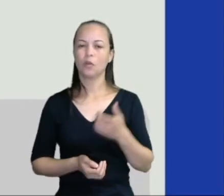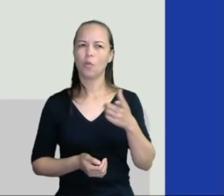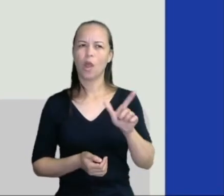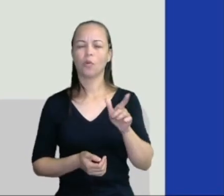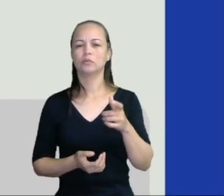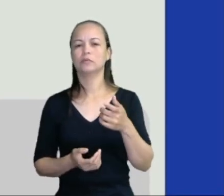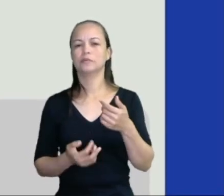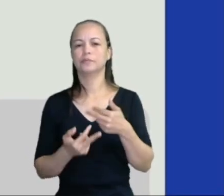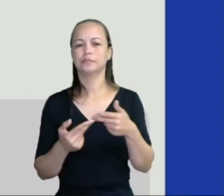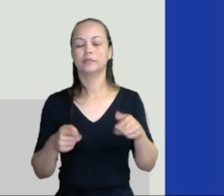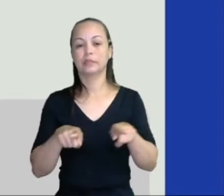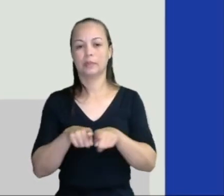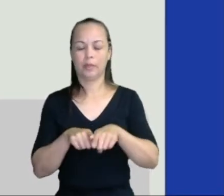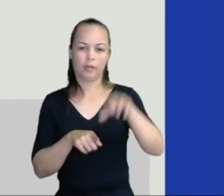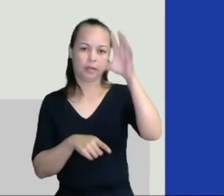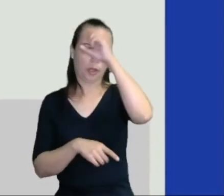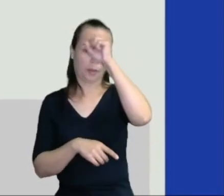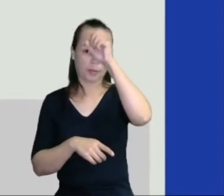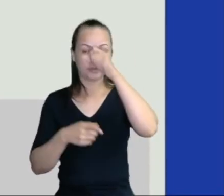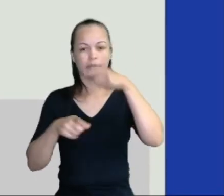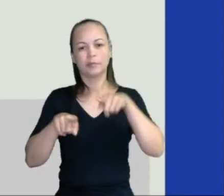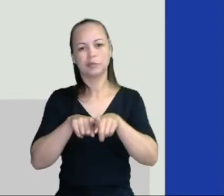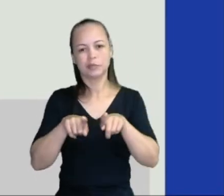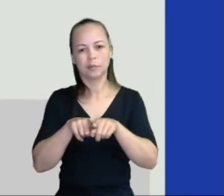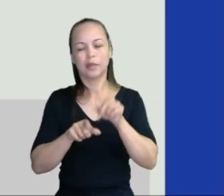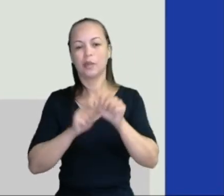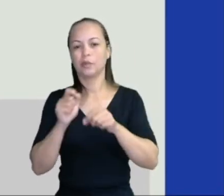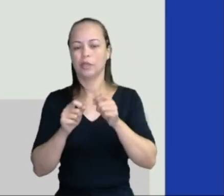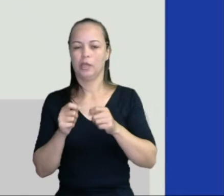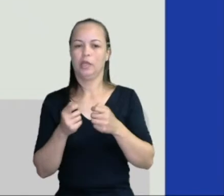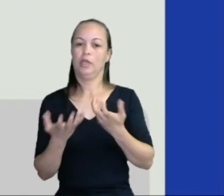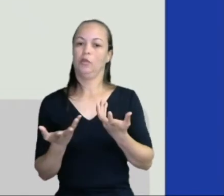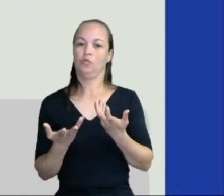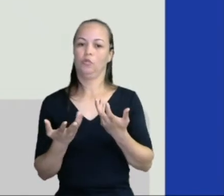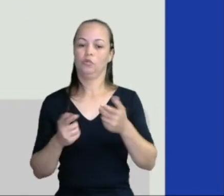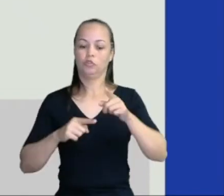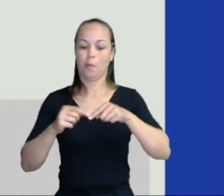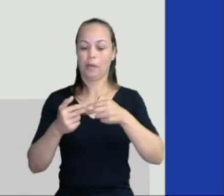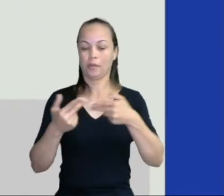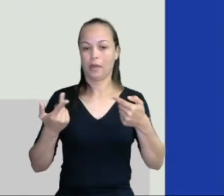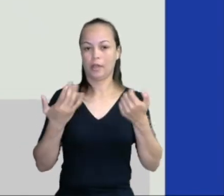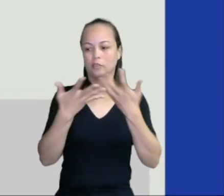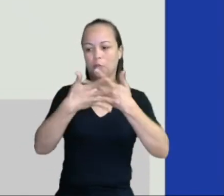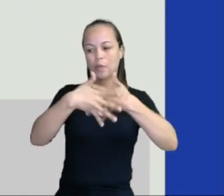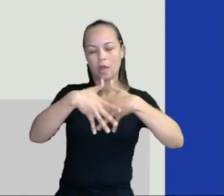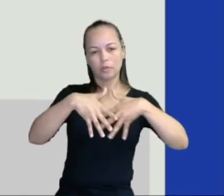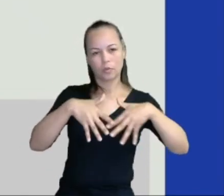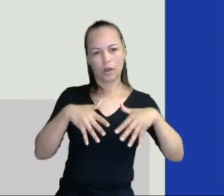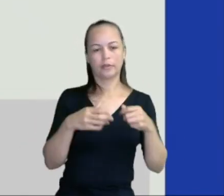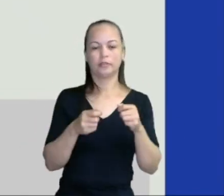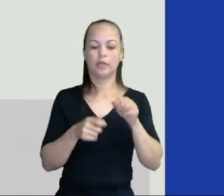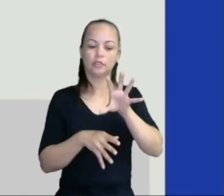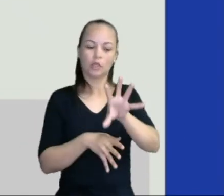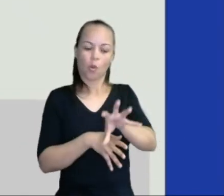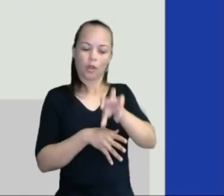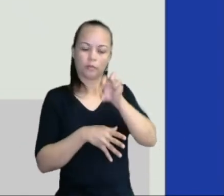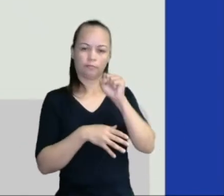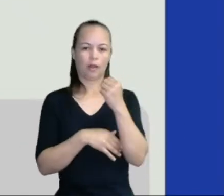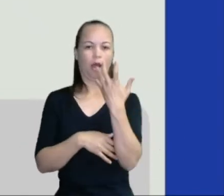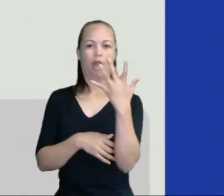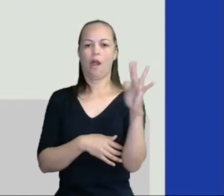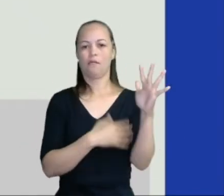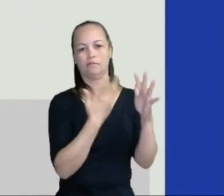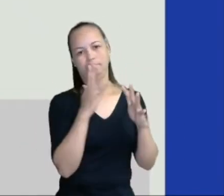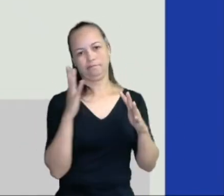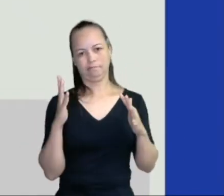coisa também que aprendemos é que os materiais são naturais. Que é isso? Eles são retirados das